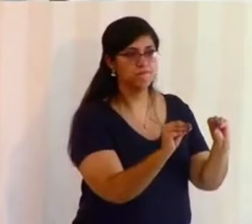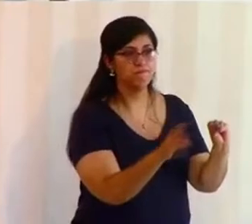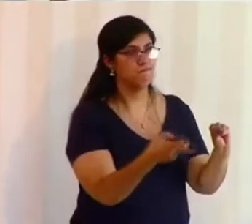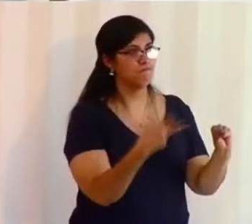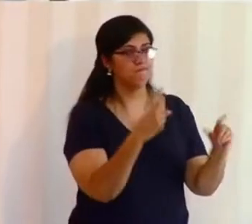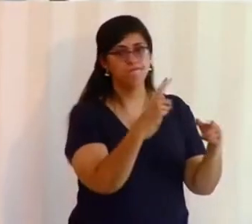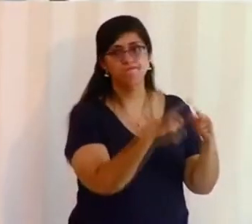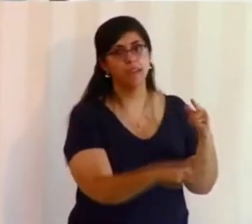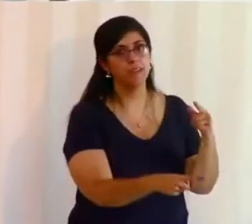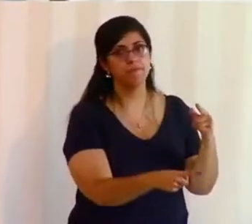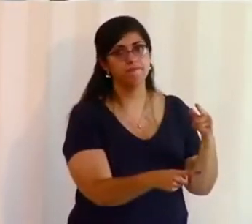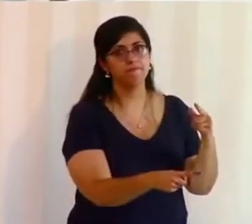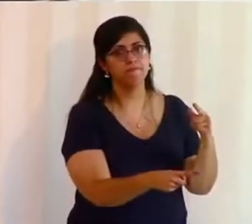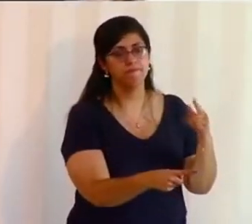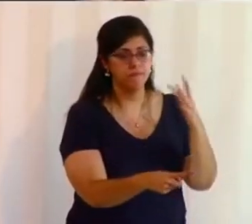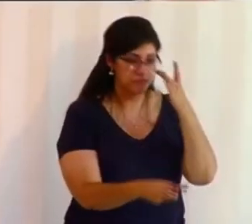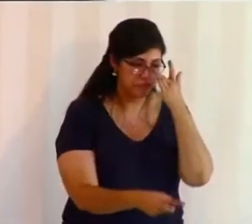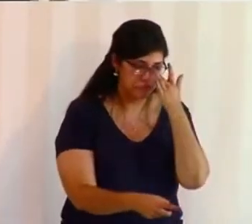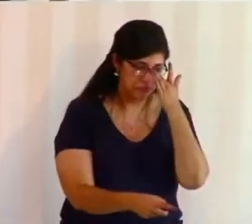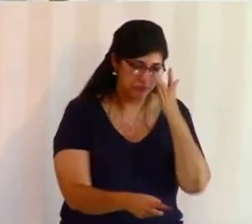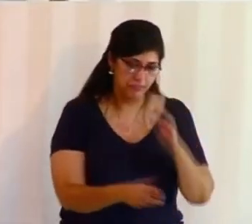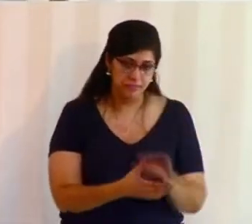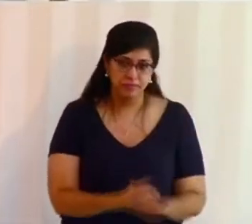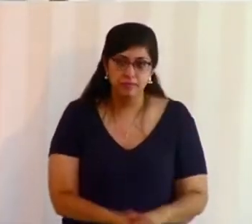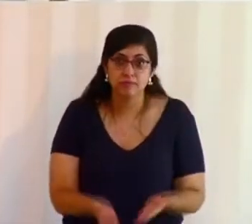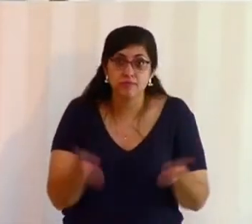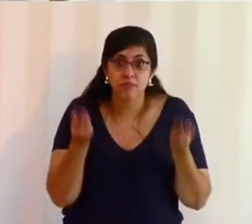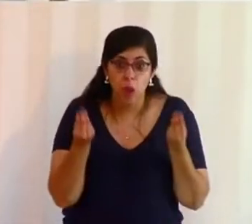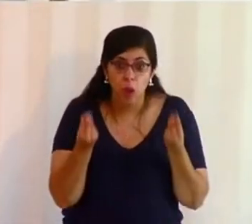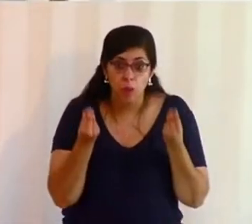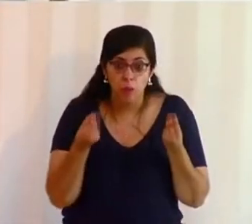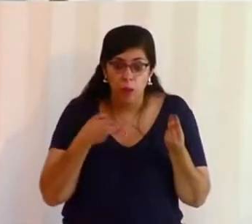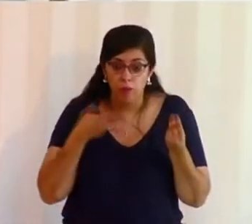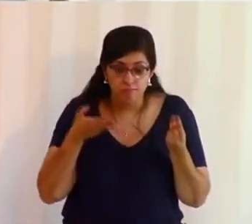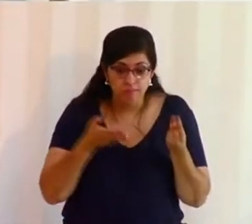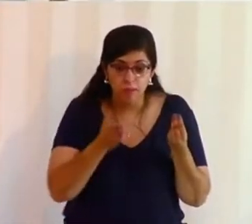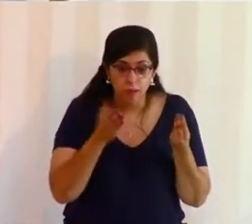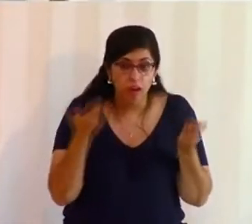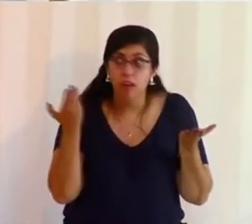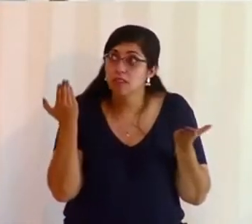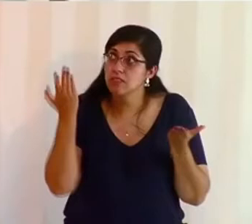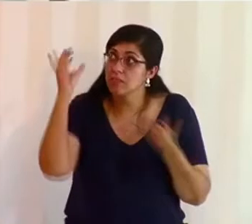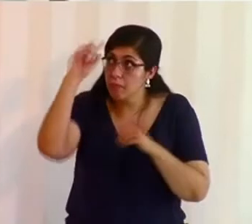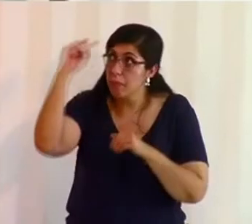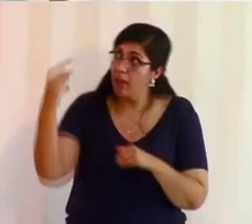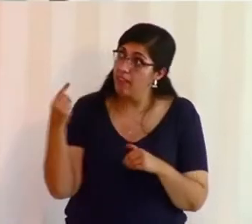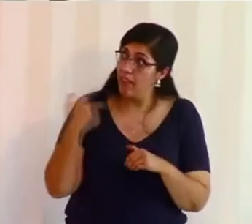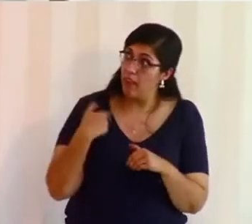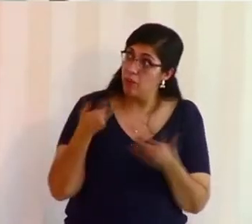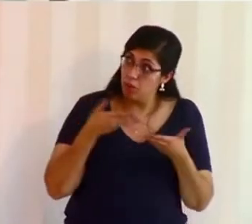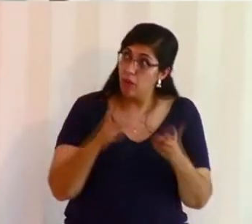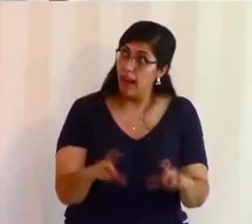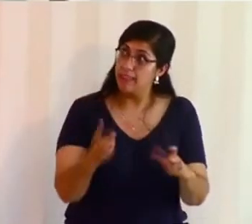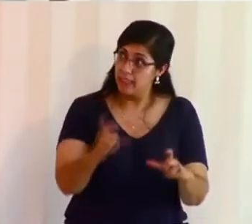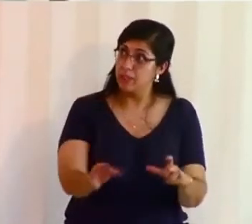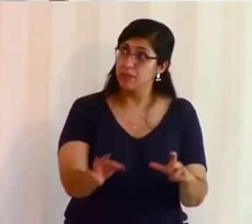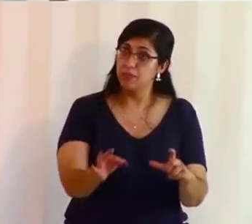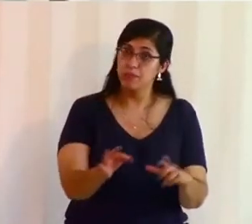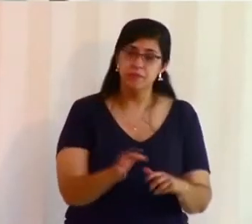permite. Oh Deus, onde o Senhor quer que eu pregue? Onde o Senhor quer que eu vá? Deixa eu